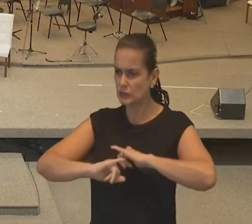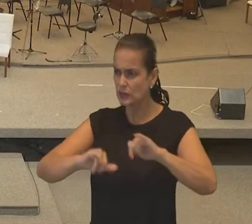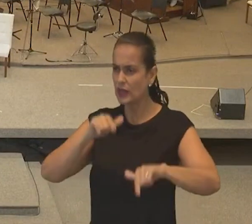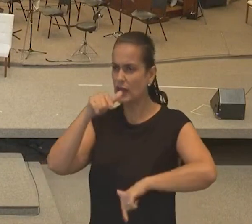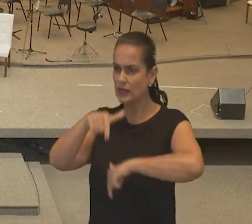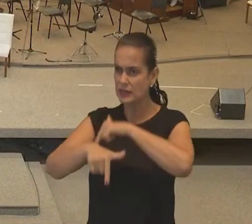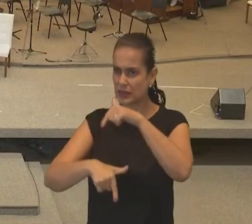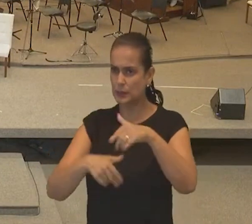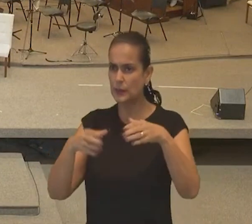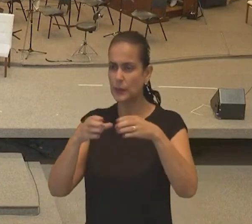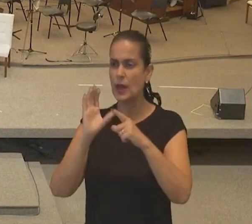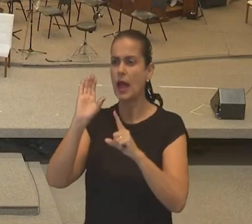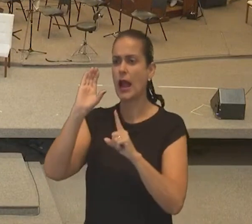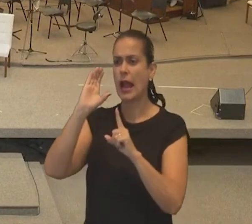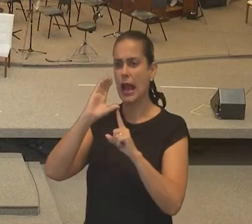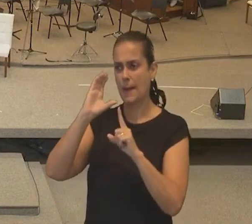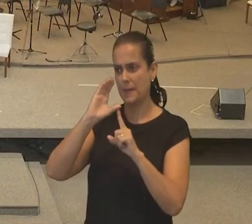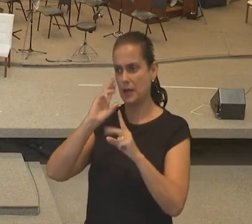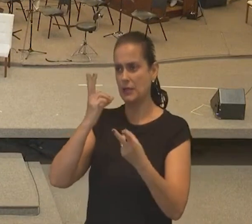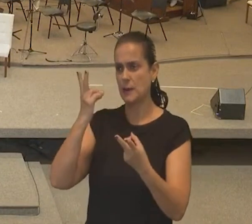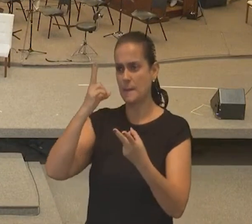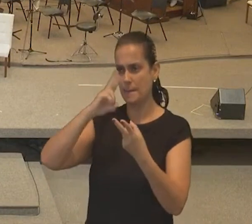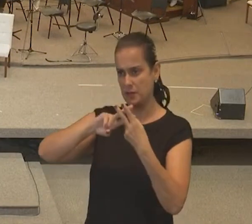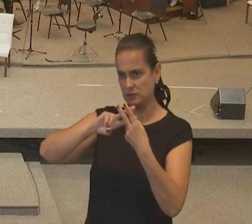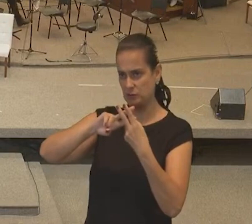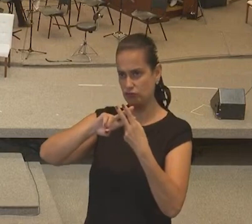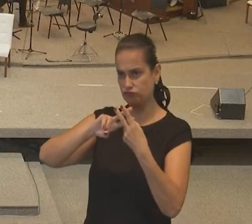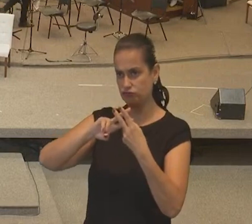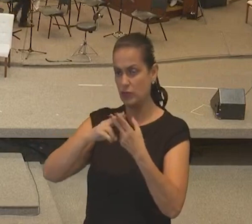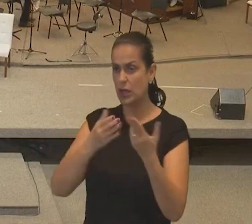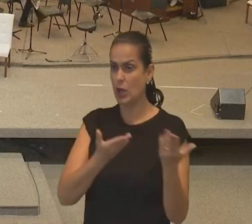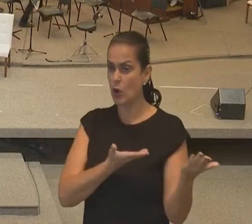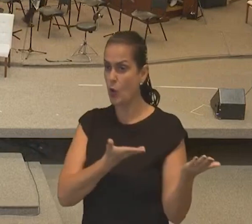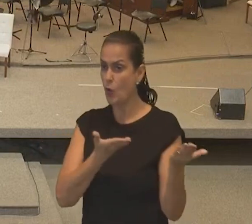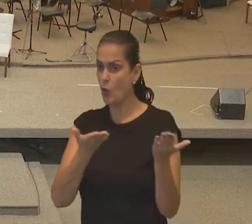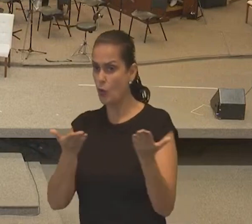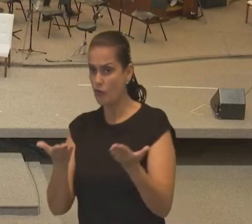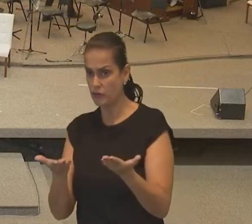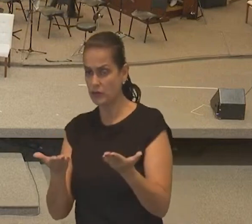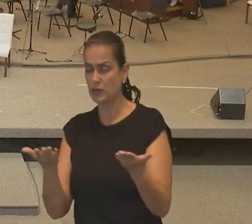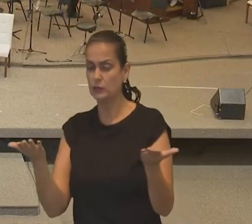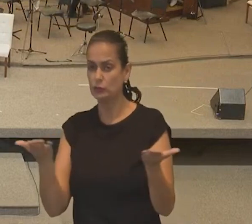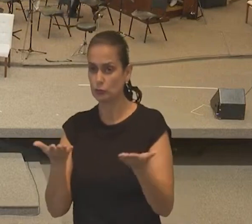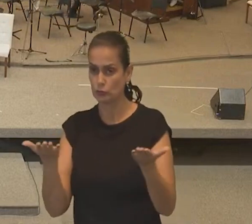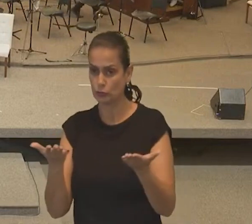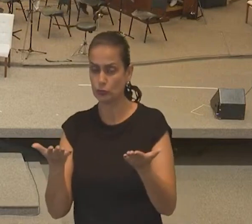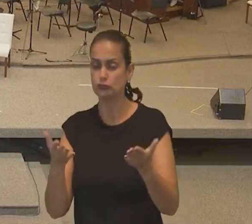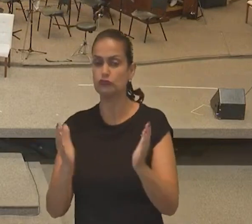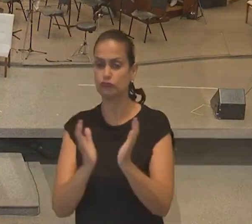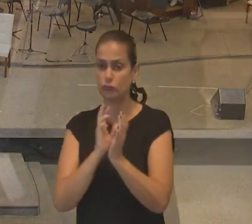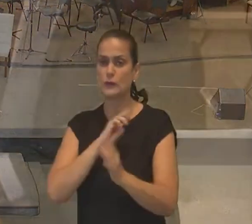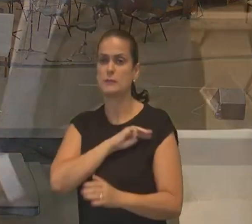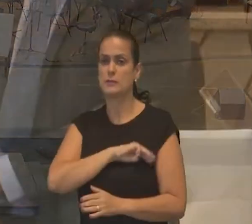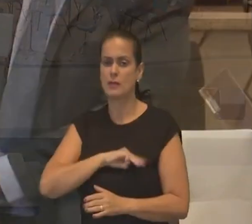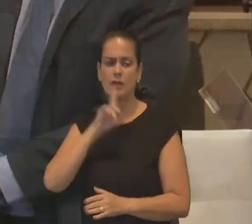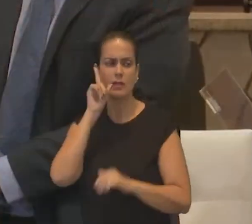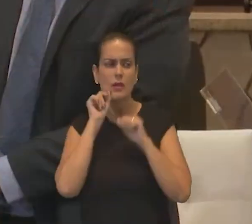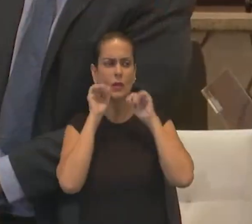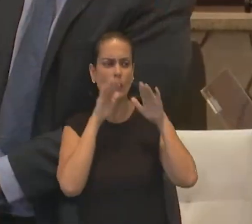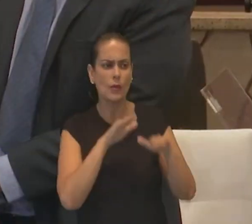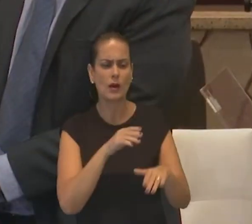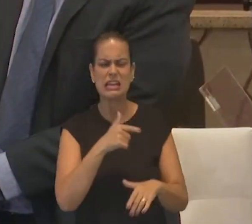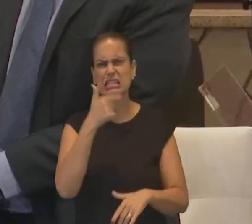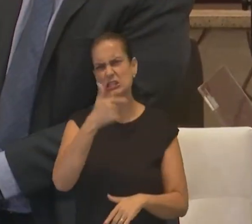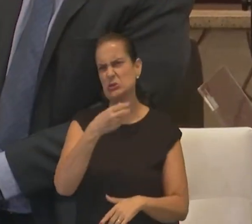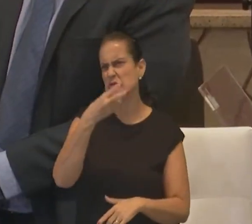no setor de capelania prisional e ele é o nosso convidado em nossa campanha missionária. Que Deus o abençoe. Já é a